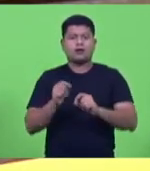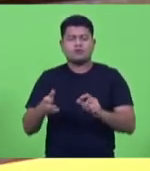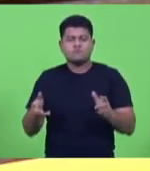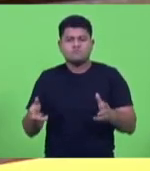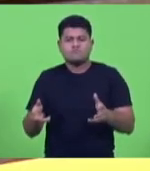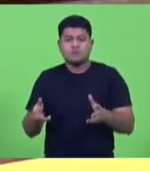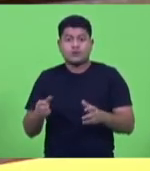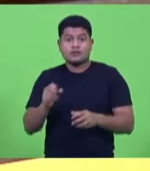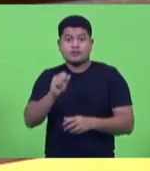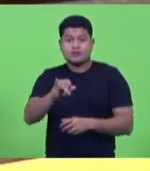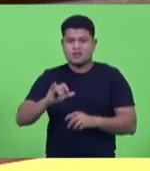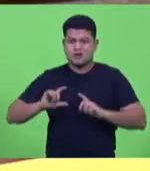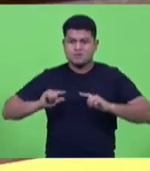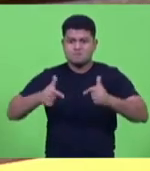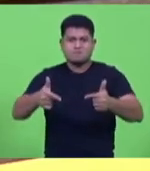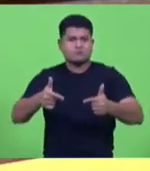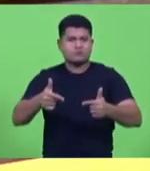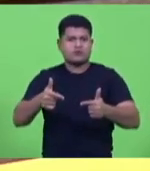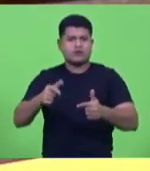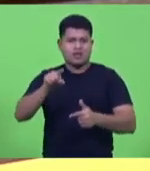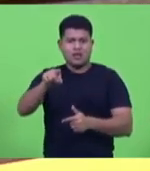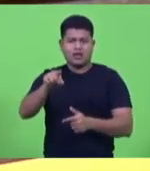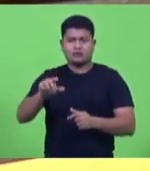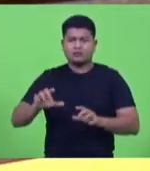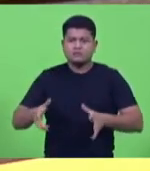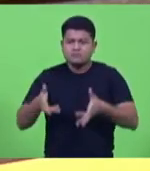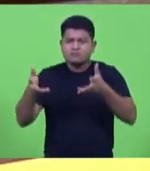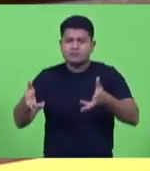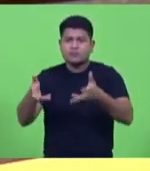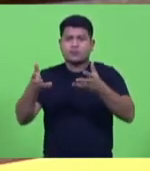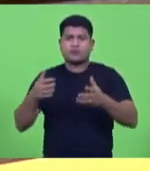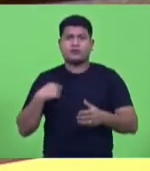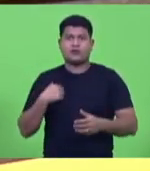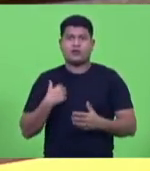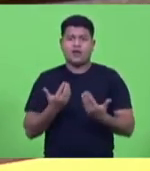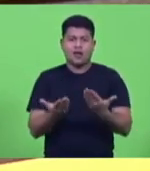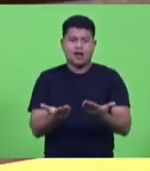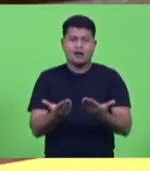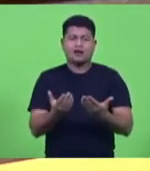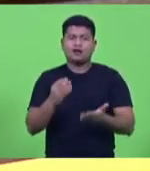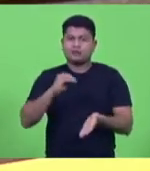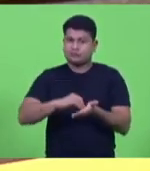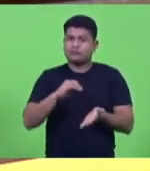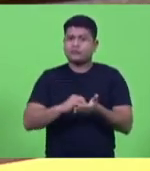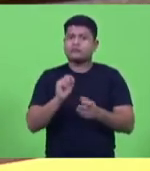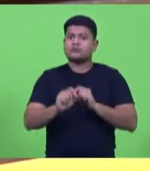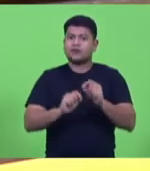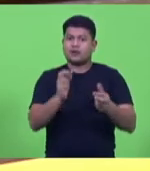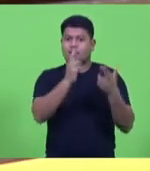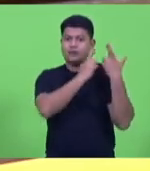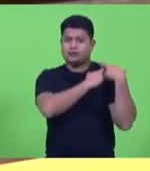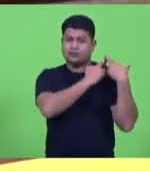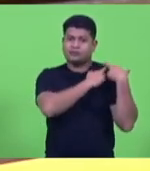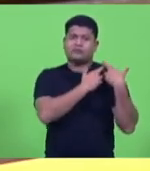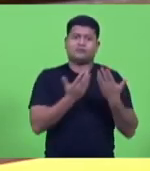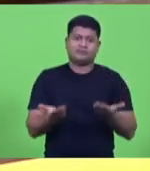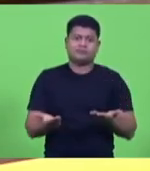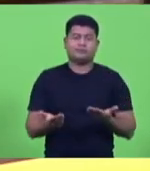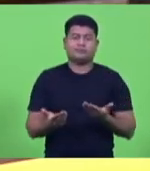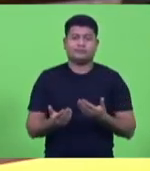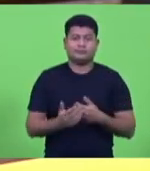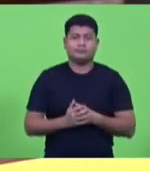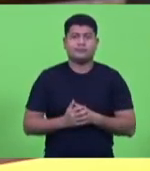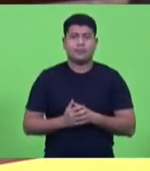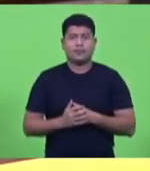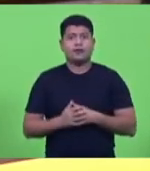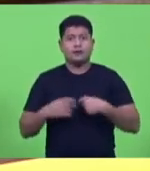forma irresponsável, para que não ajam de acordo com realmente com o que é necessário, com a responsabilidade, que cumpram